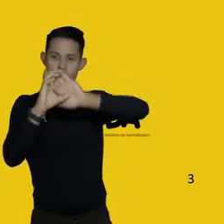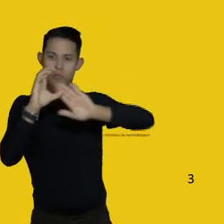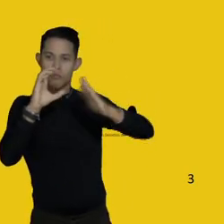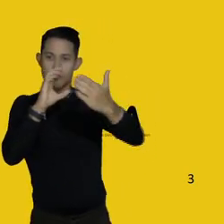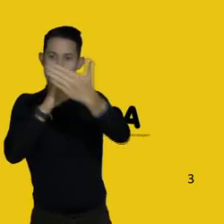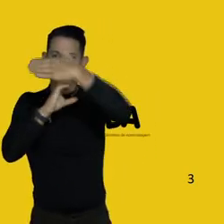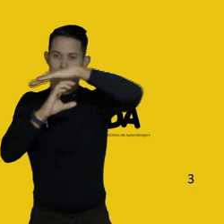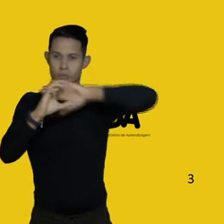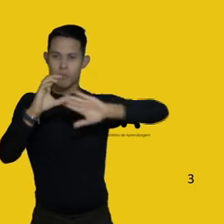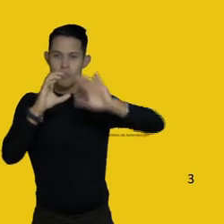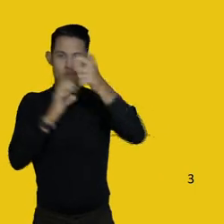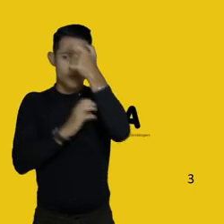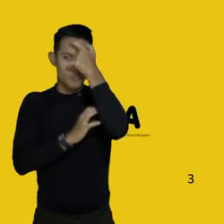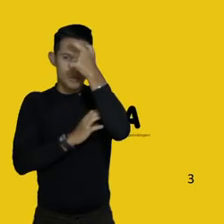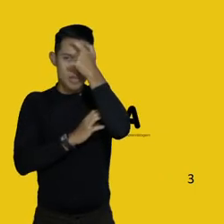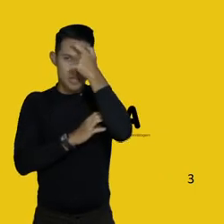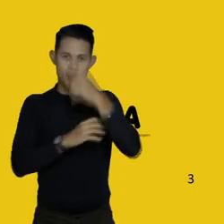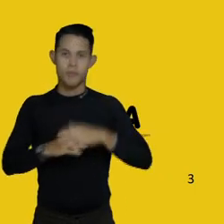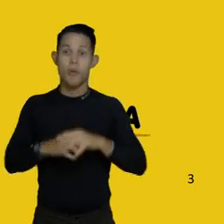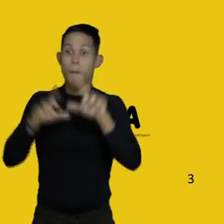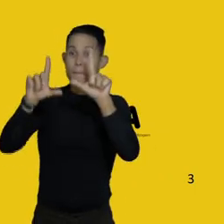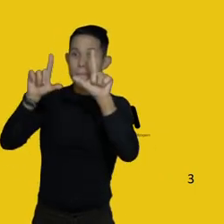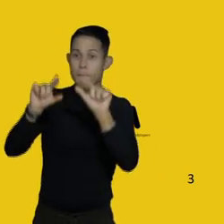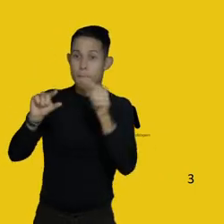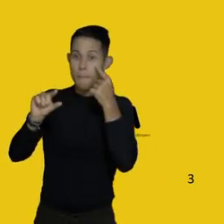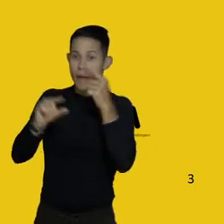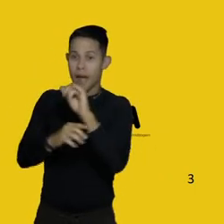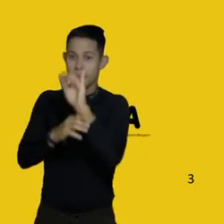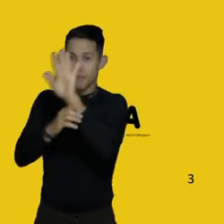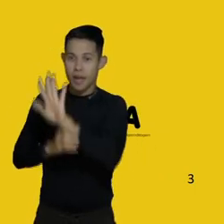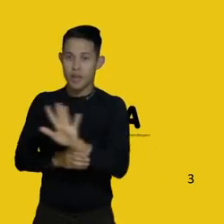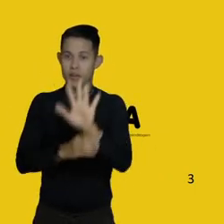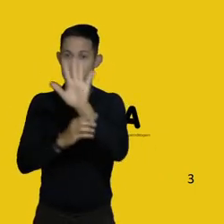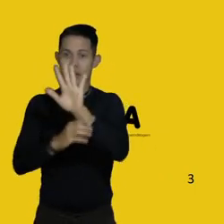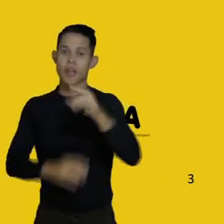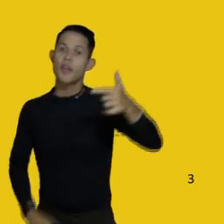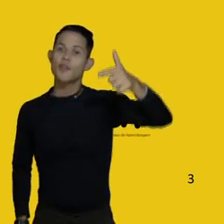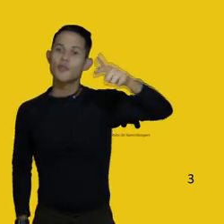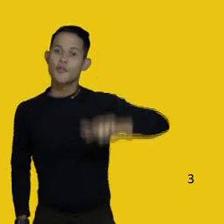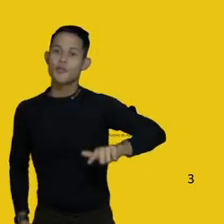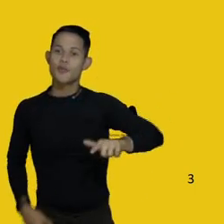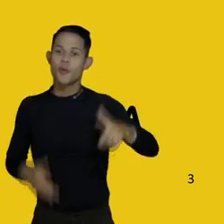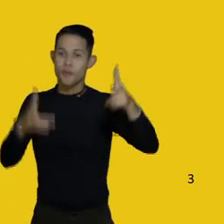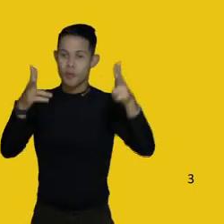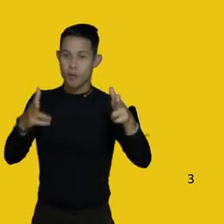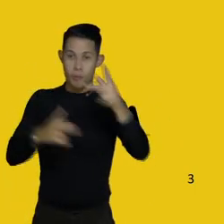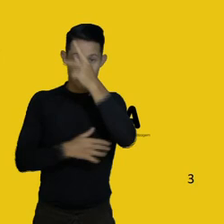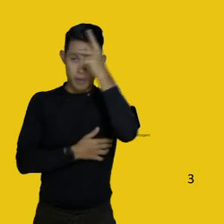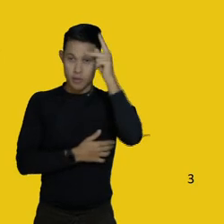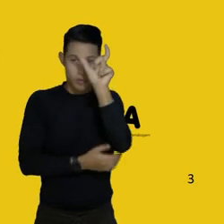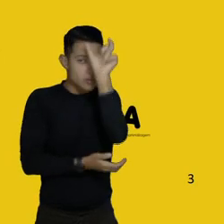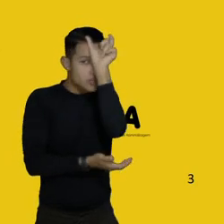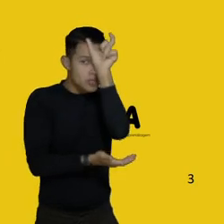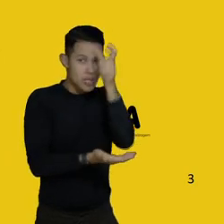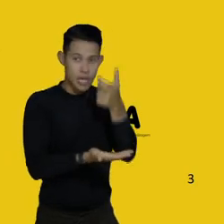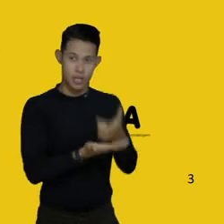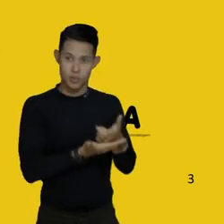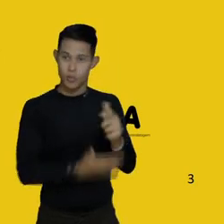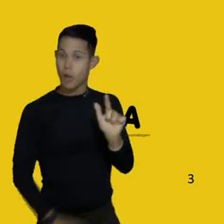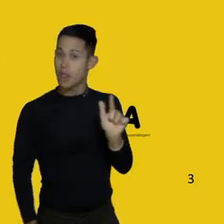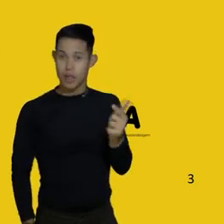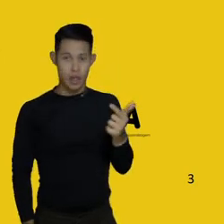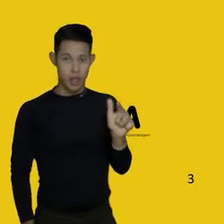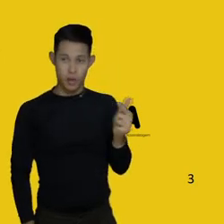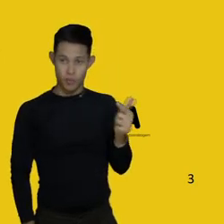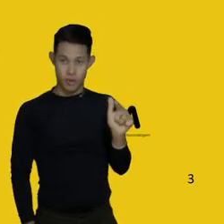bem menos aqui a mesma coisa não disléxico com áreas nos dois lados do